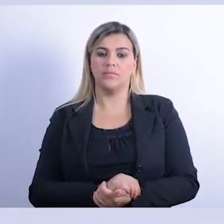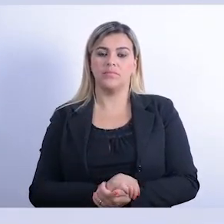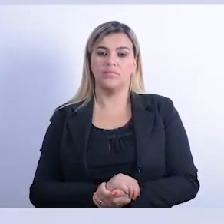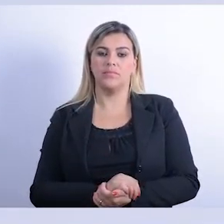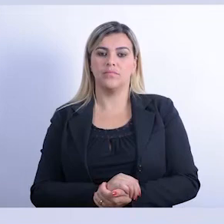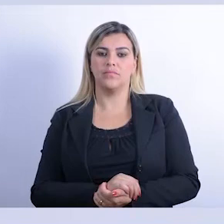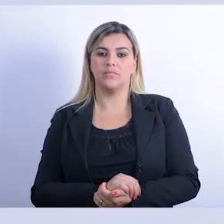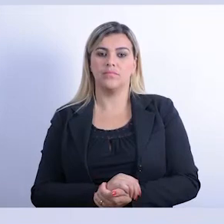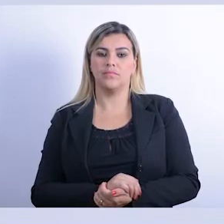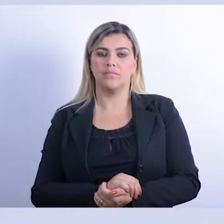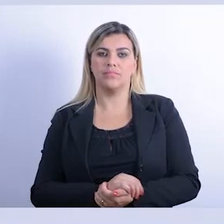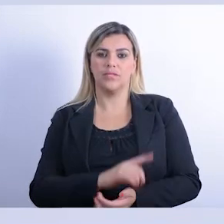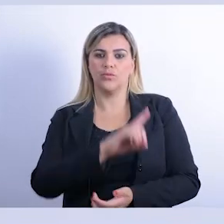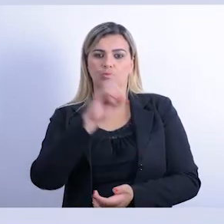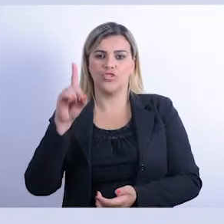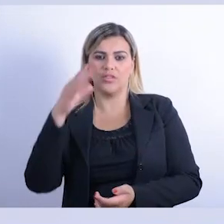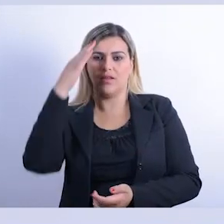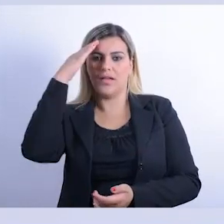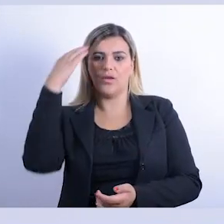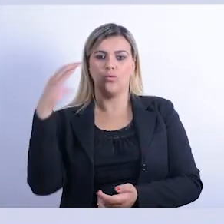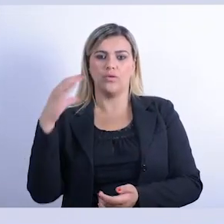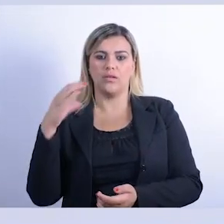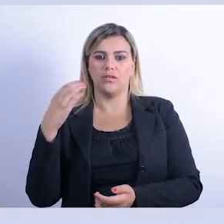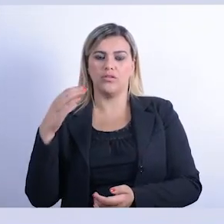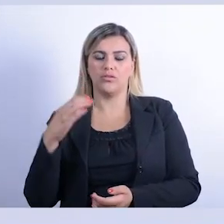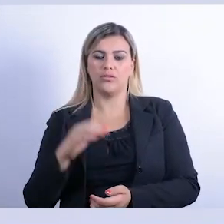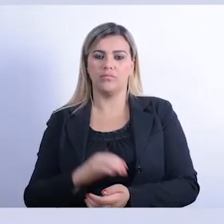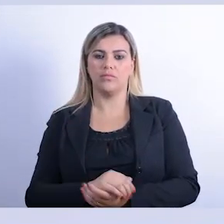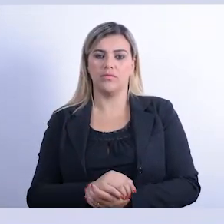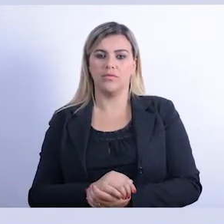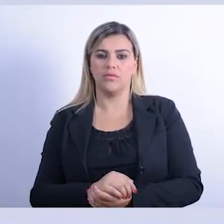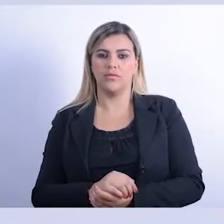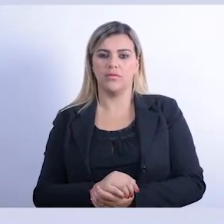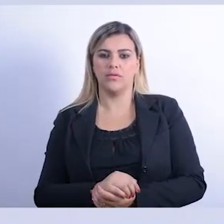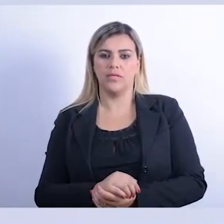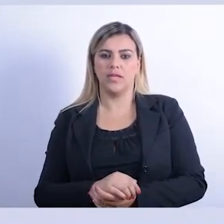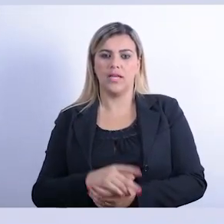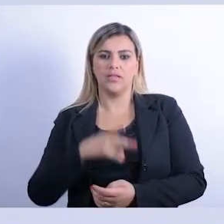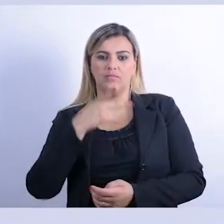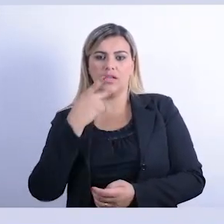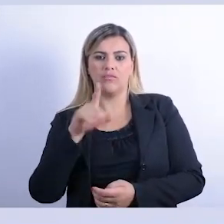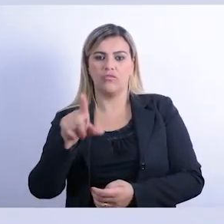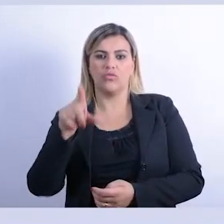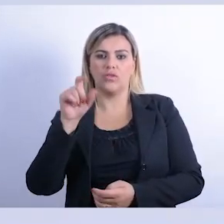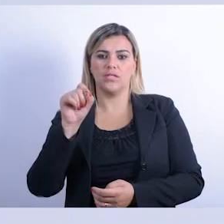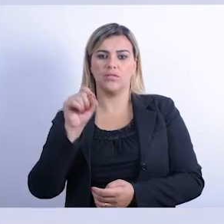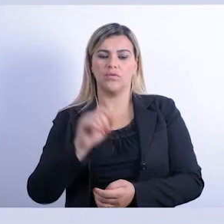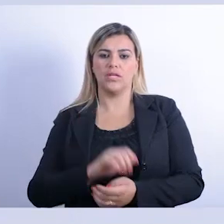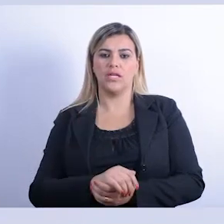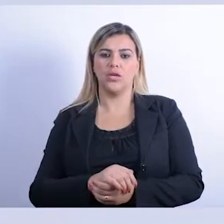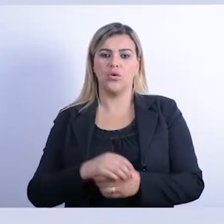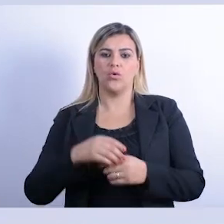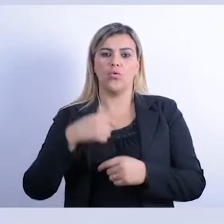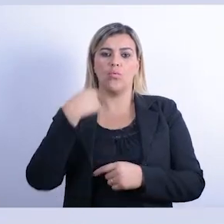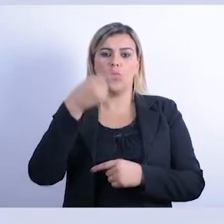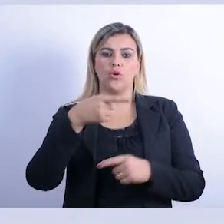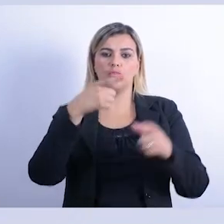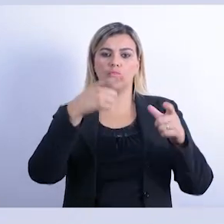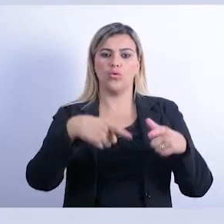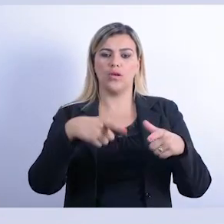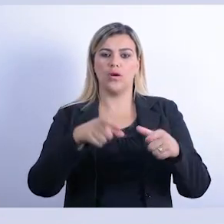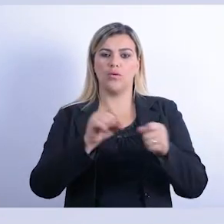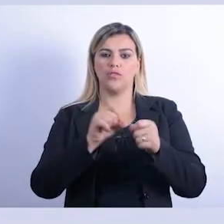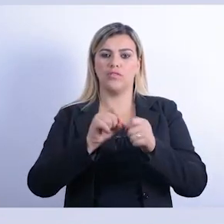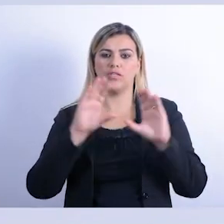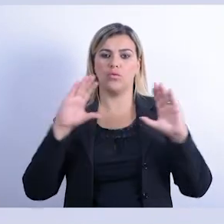número. Aí, no dia lá, do último dia de congresso, nós vamos escolher qual que vai ser o próximo local